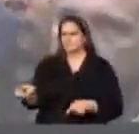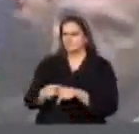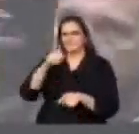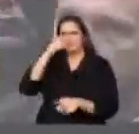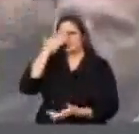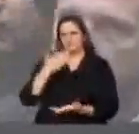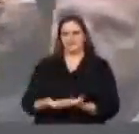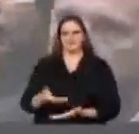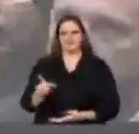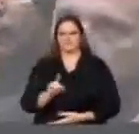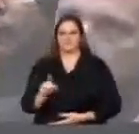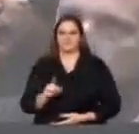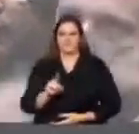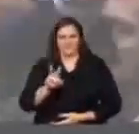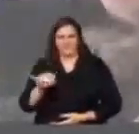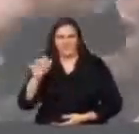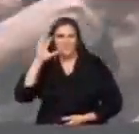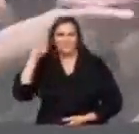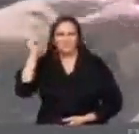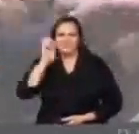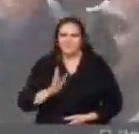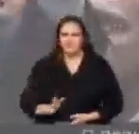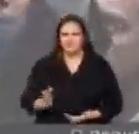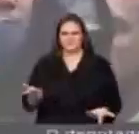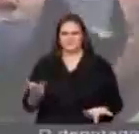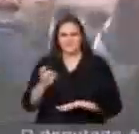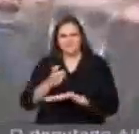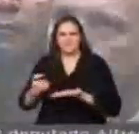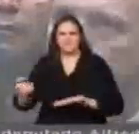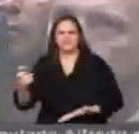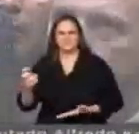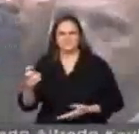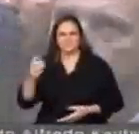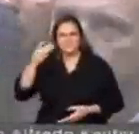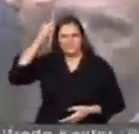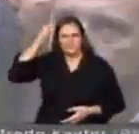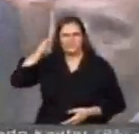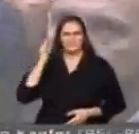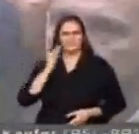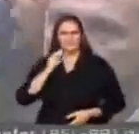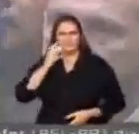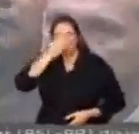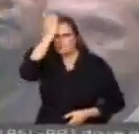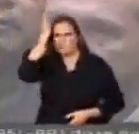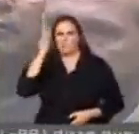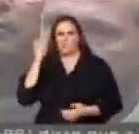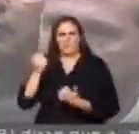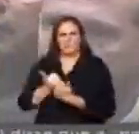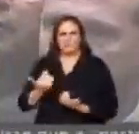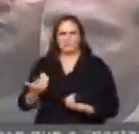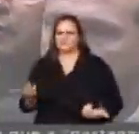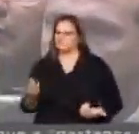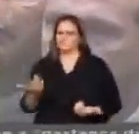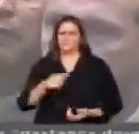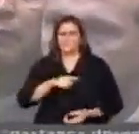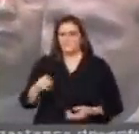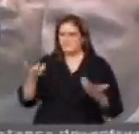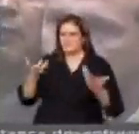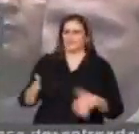acreditam, que é solução para o Brasil tirar Dilma e deixar Temer, Eduardo Cunha. Mas vocês não querem solução para o